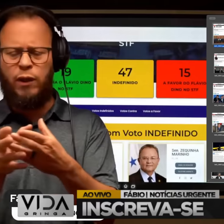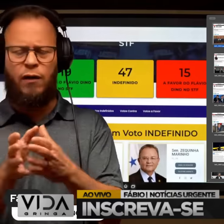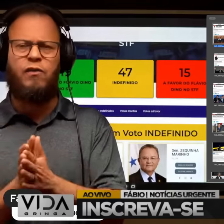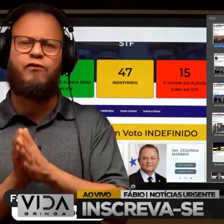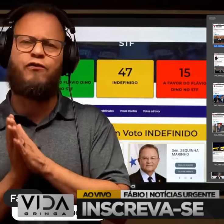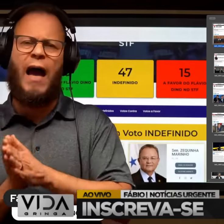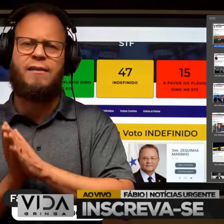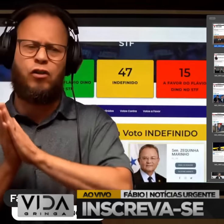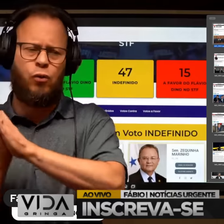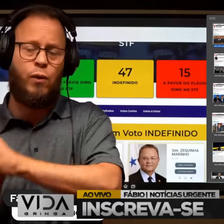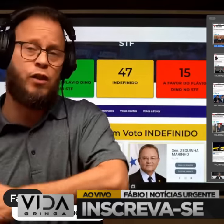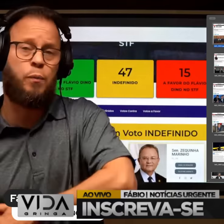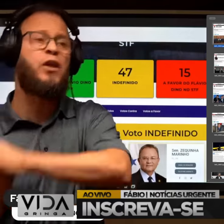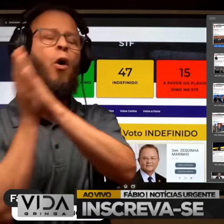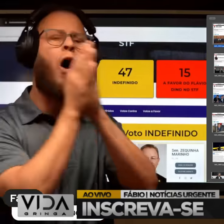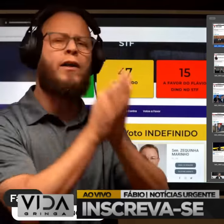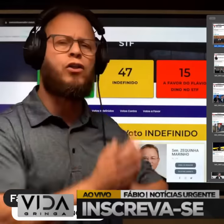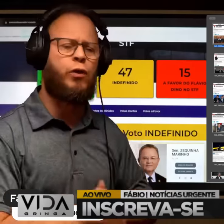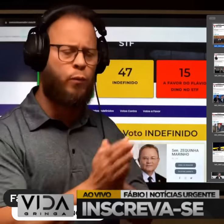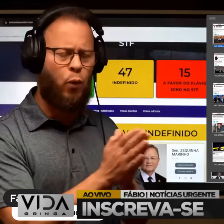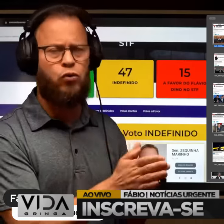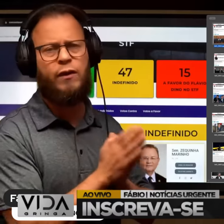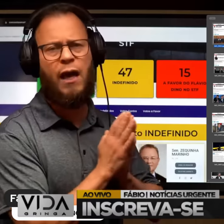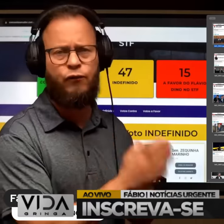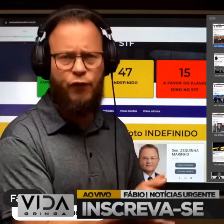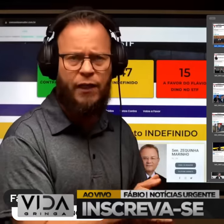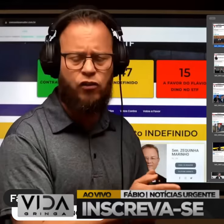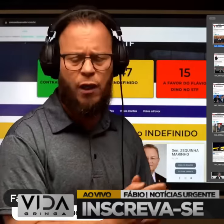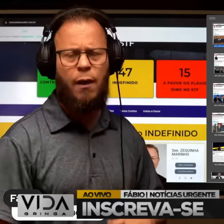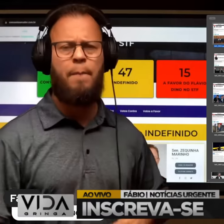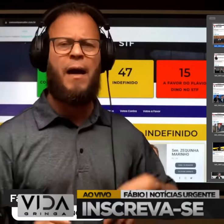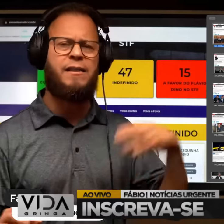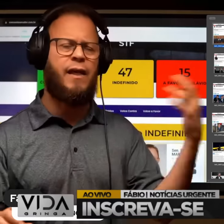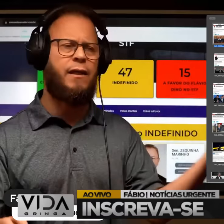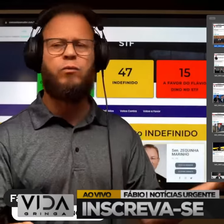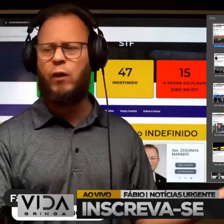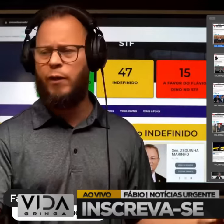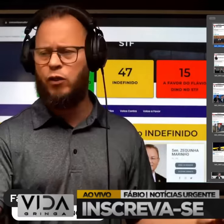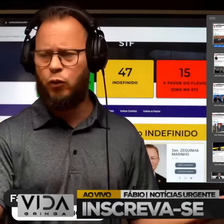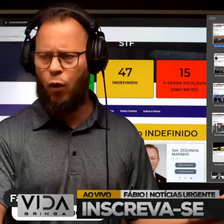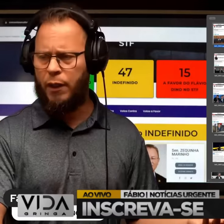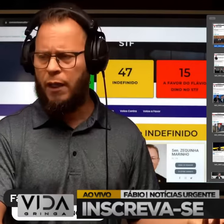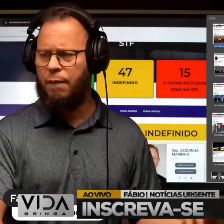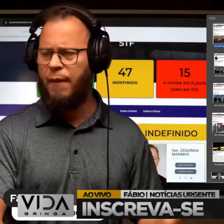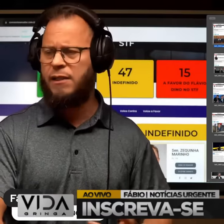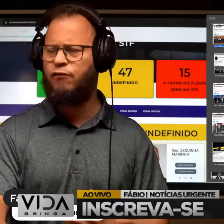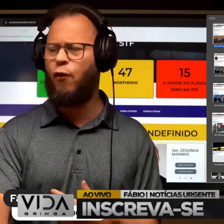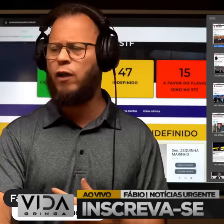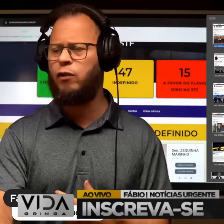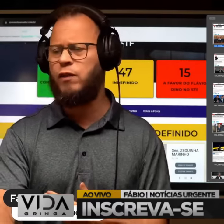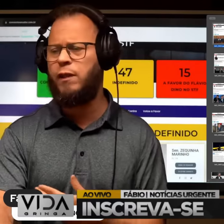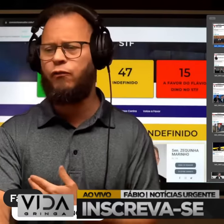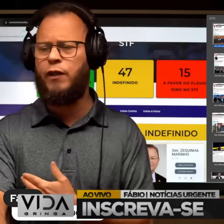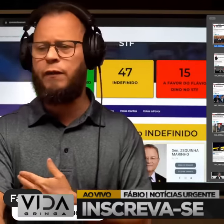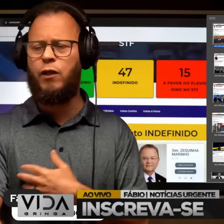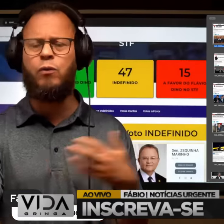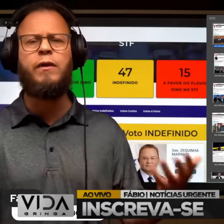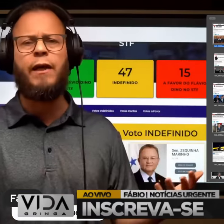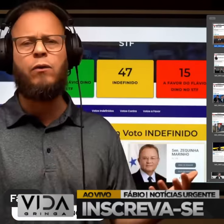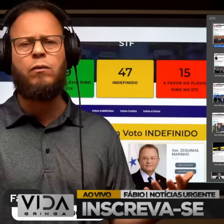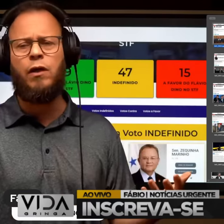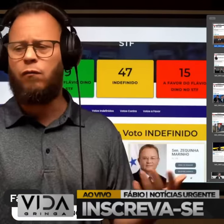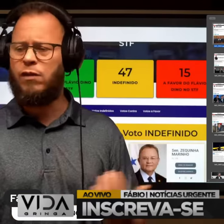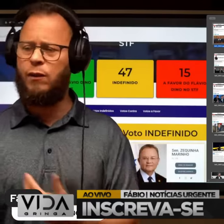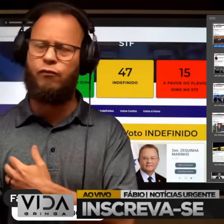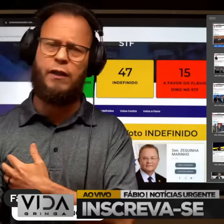Lula faz as coisas piores do que o Bolsonaro fez, mas ele não tem o mesmo nome. Nessa foto, você não vê nenhum